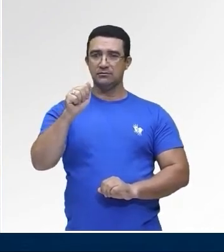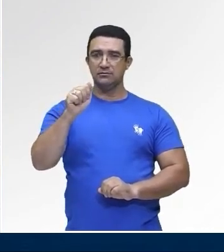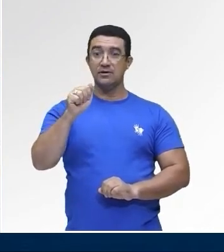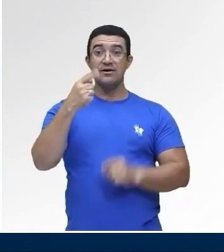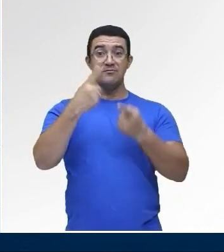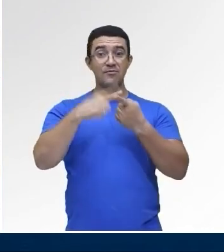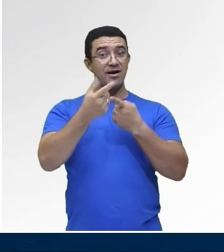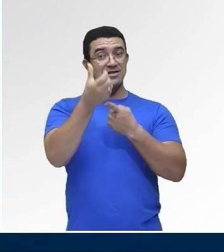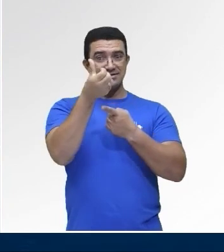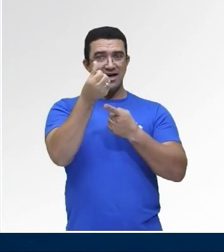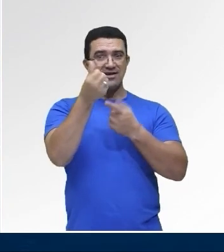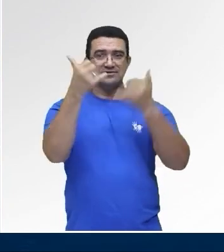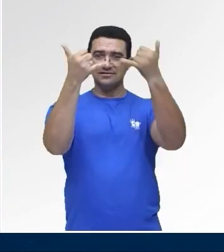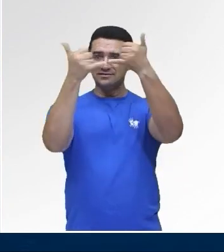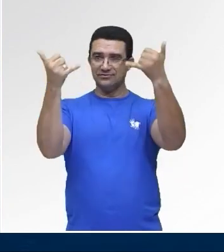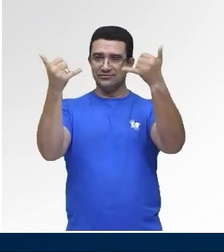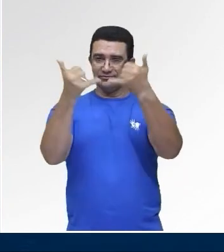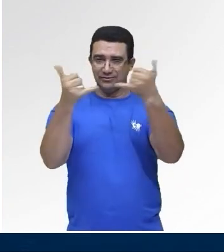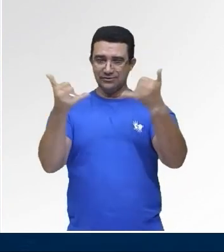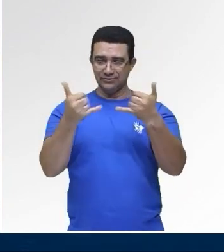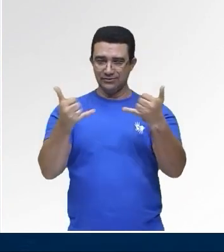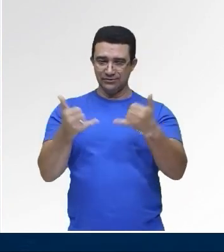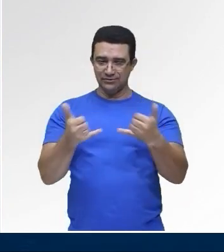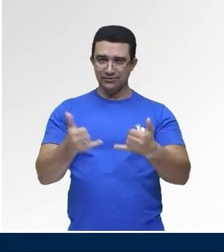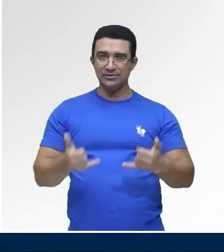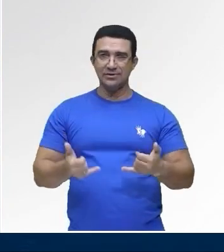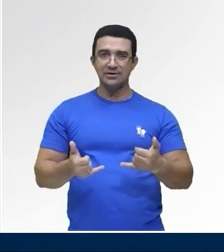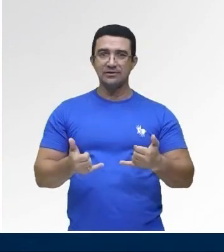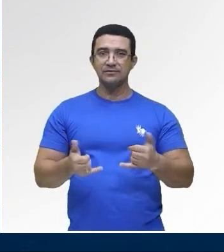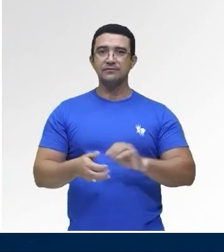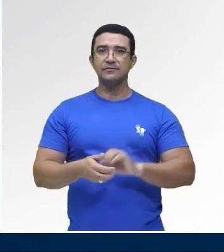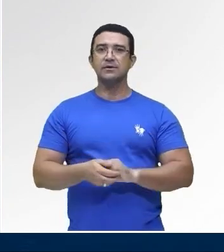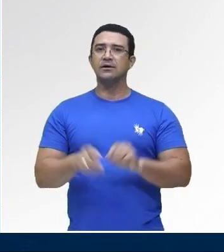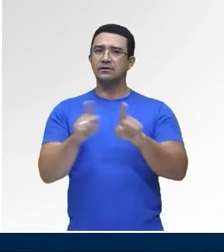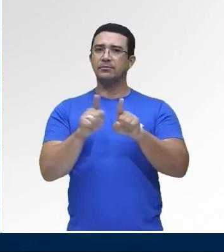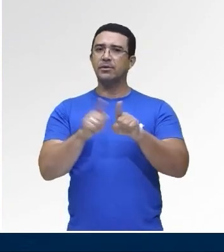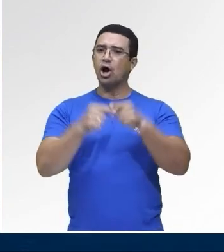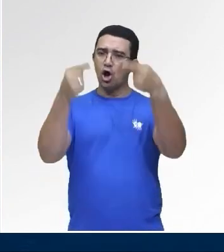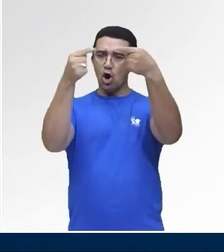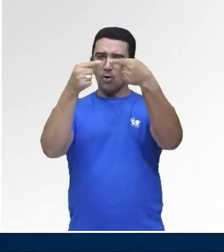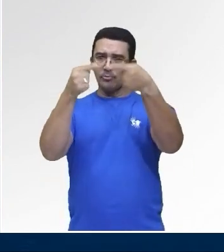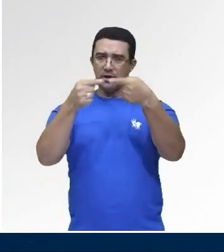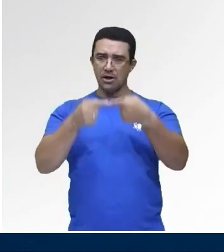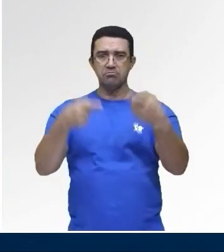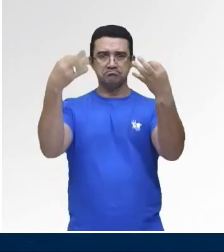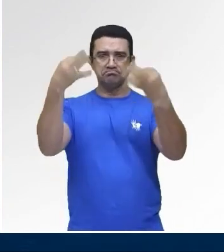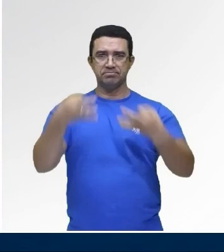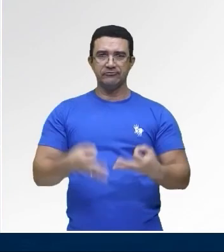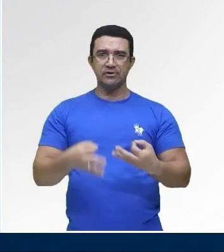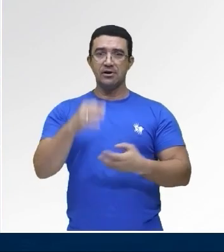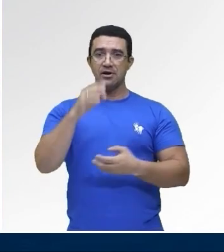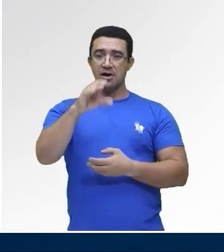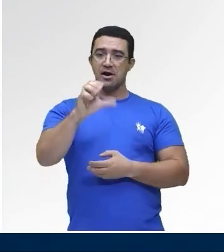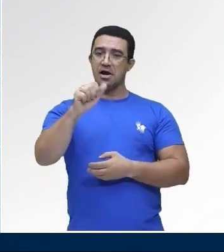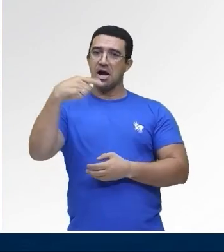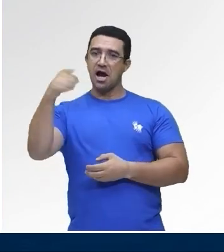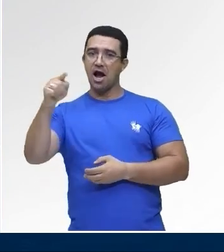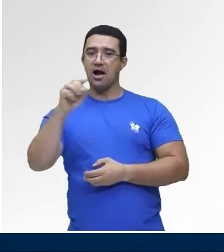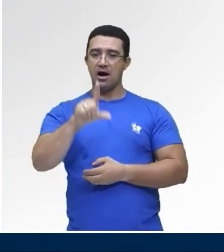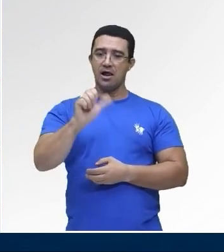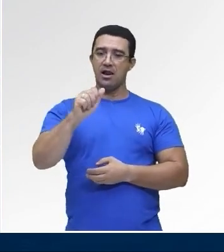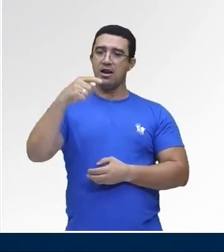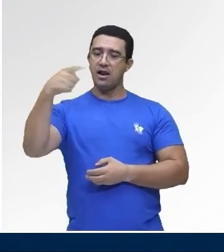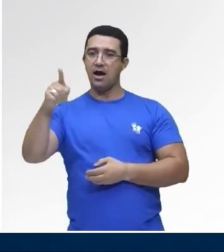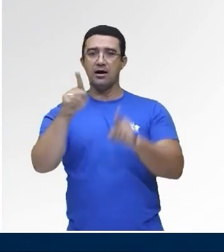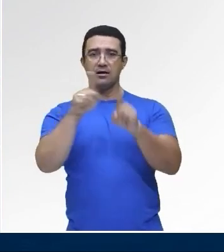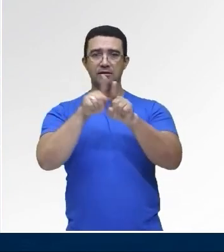E aí, olha, eu tenho a palavra cá, eu tenho a palavra lá e sabiá.